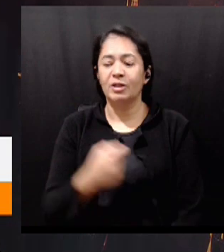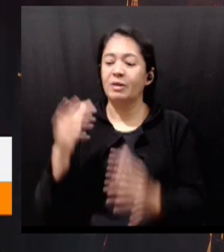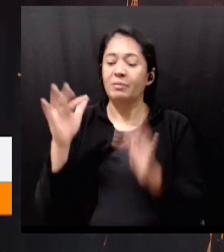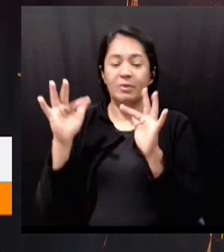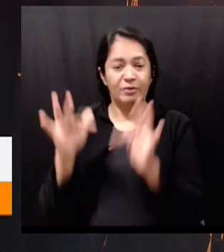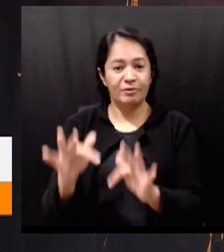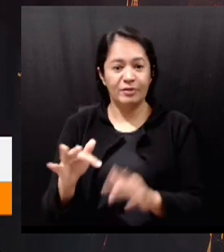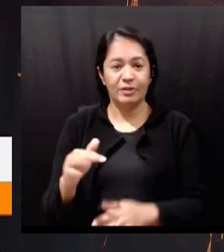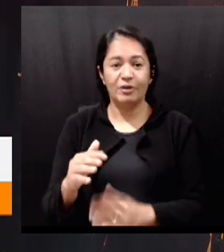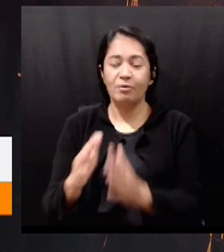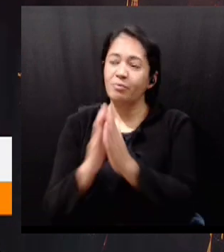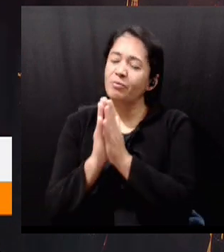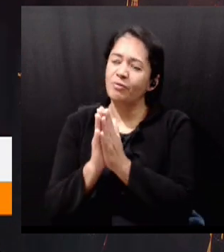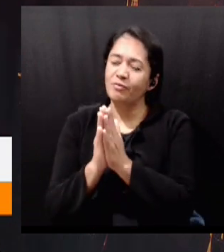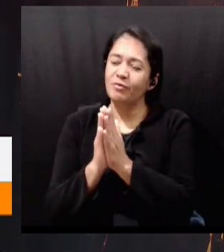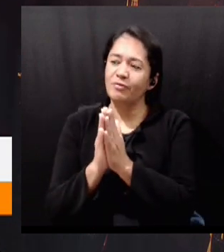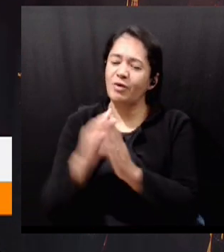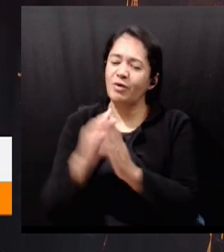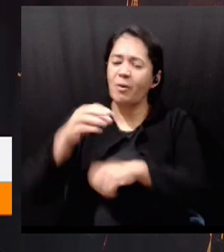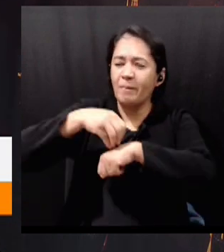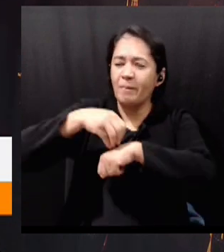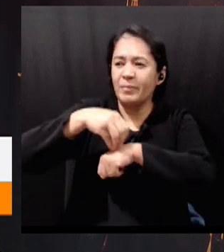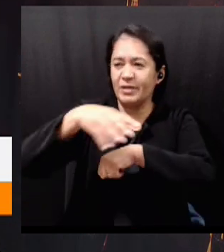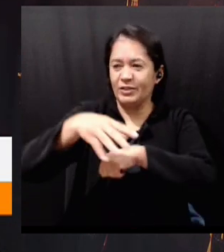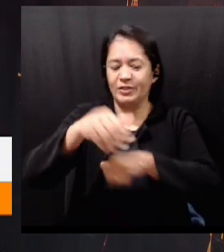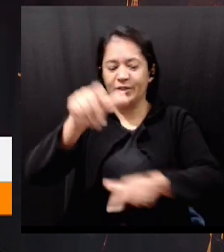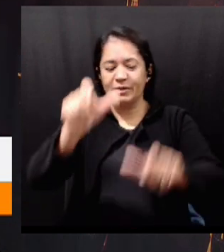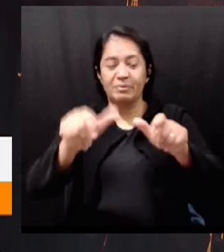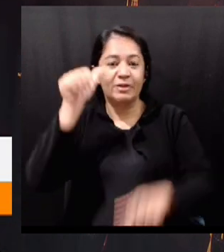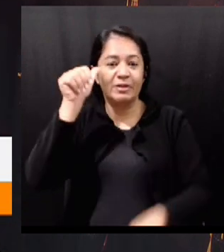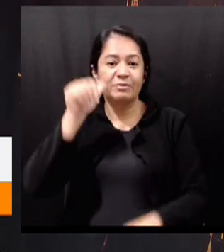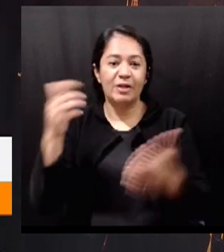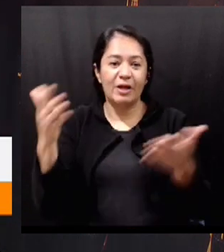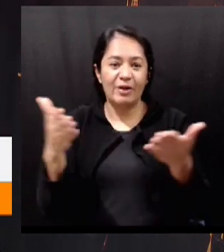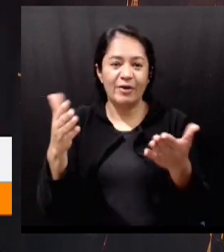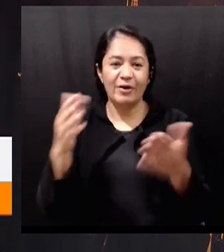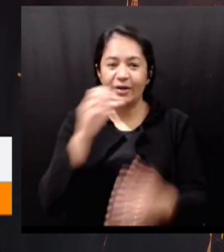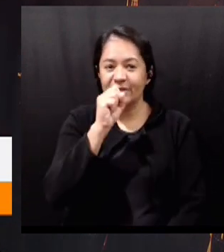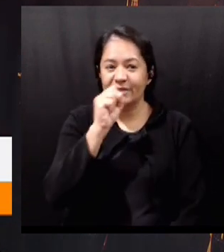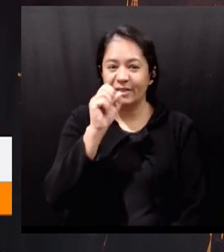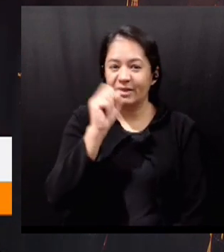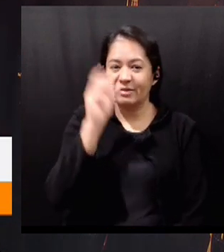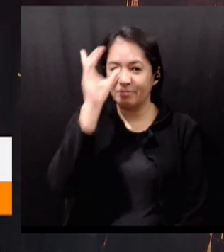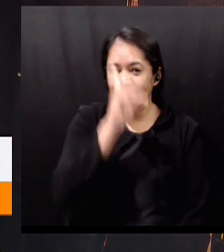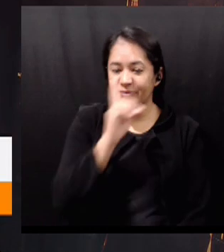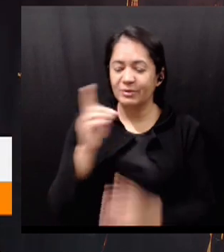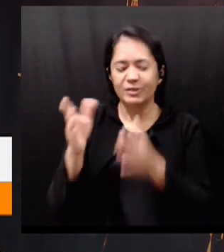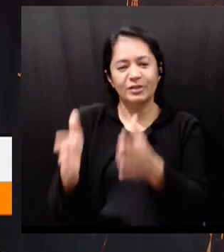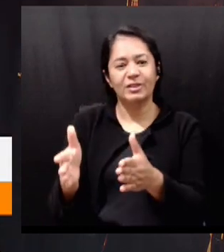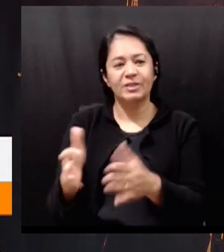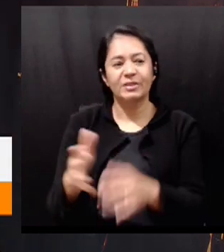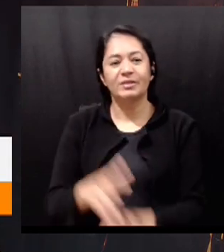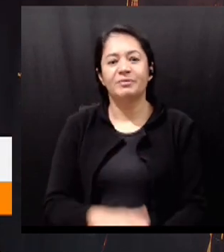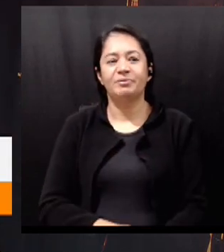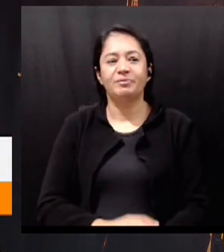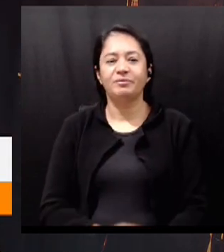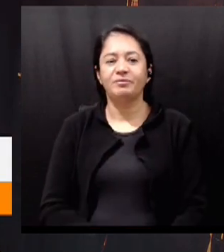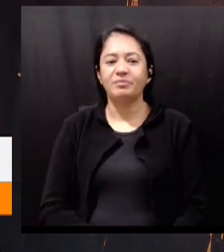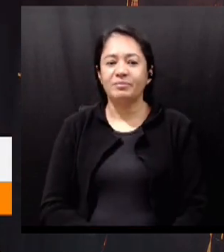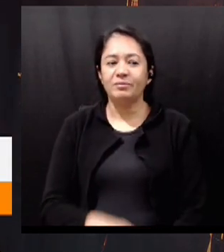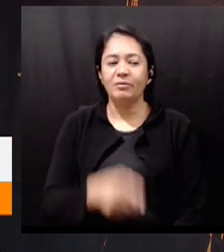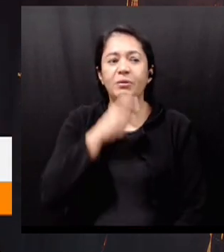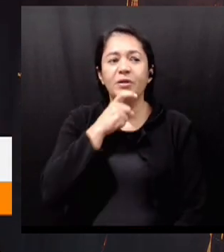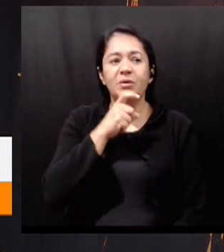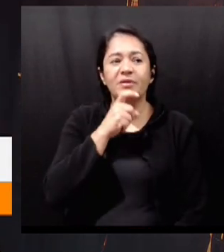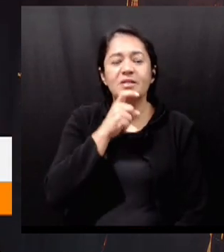aí uma dica, né, para as mulheres agora, para esse final de semana que está chegando, um final de semana de muito frio aqui na cidade